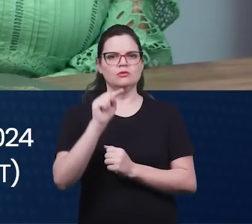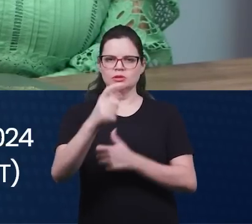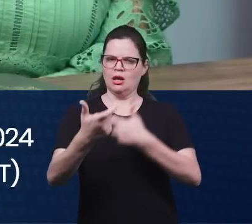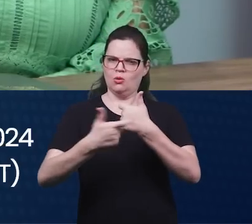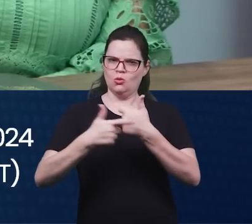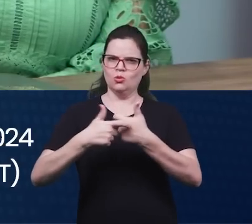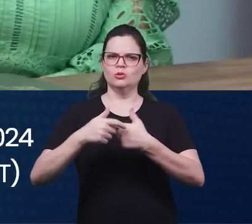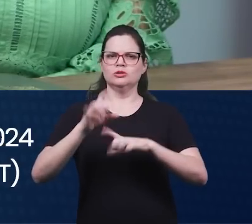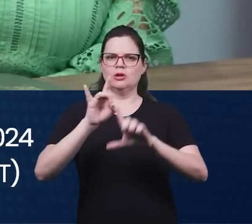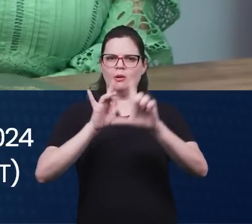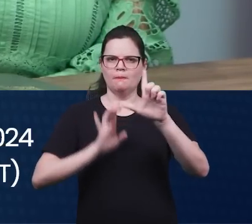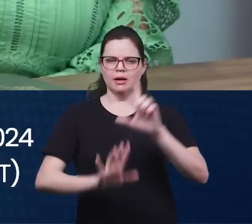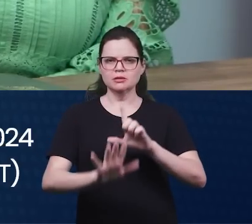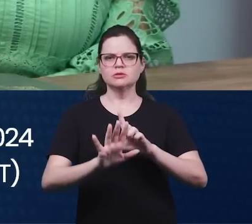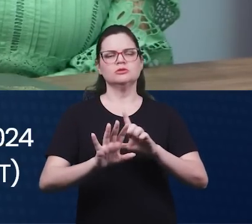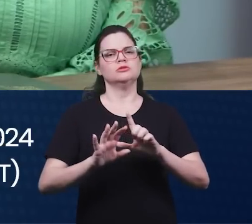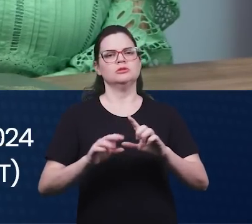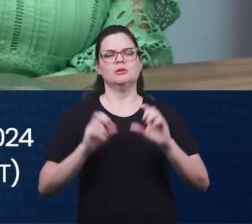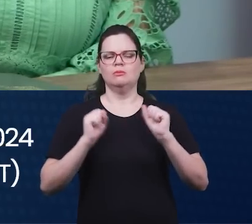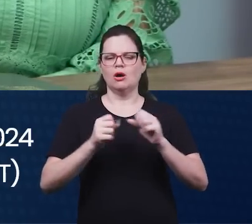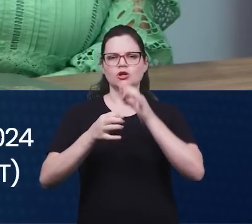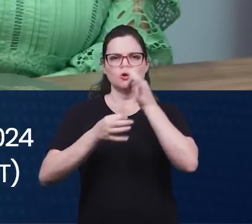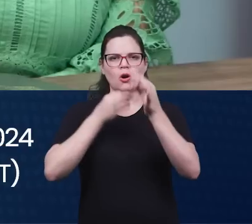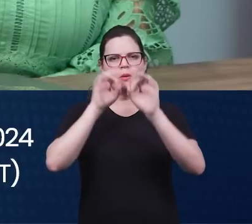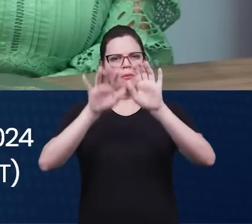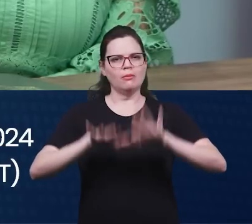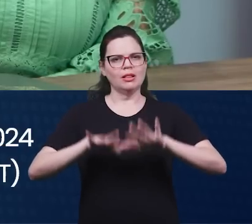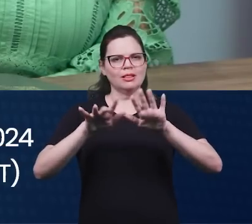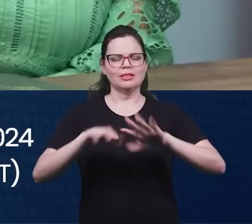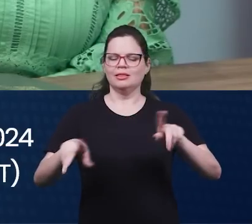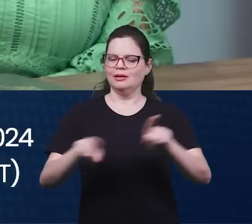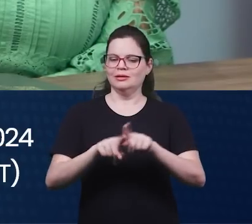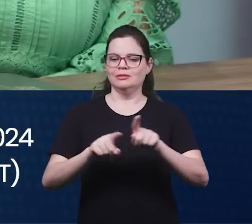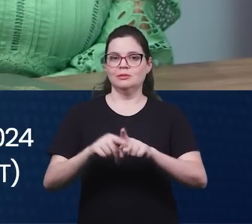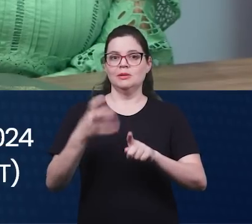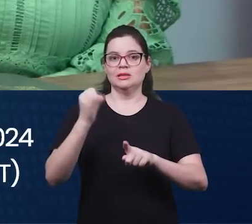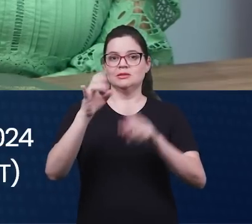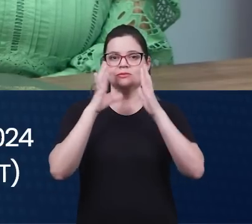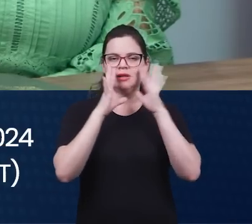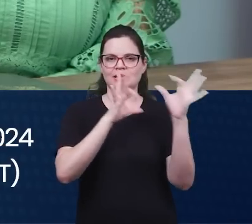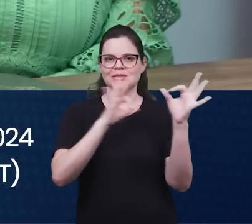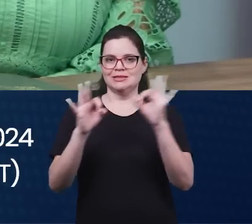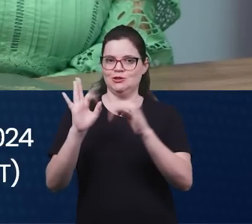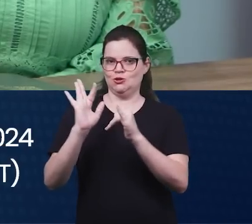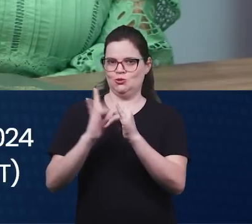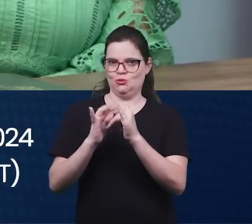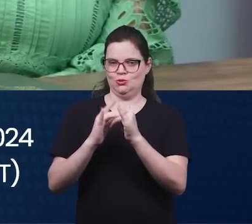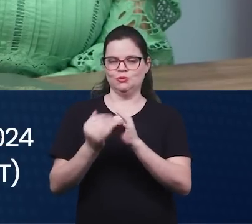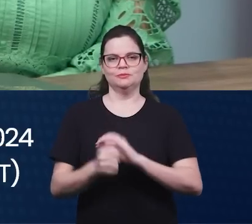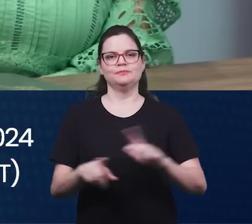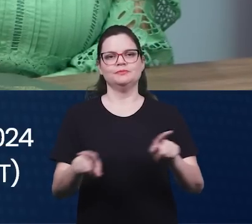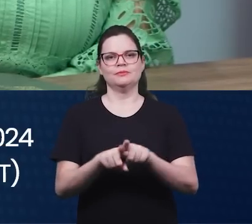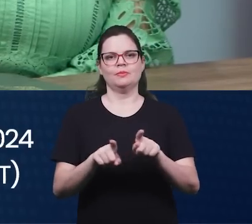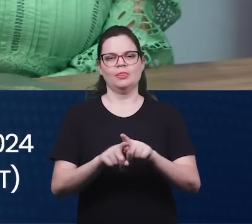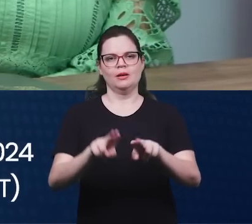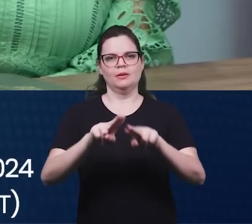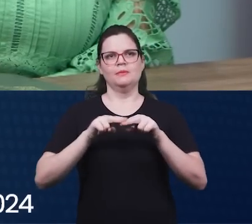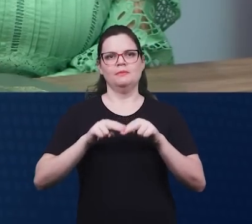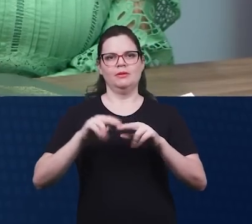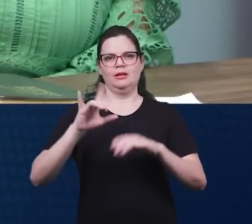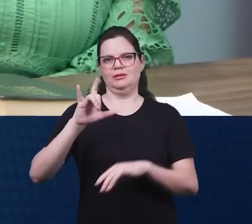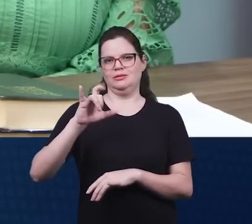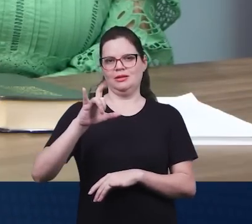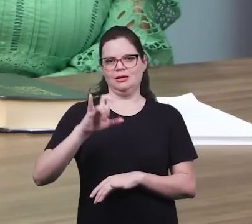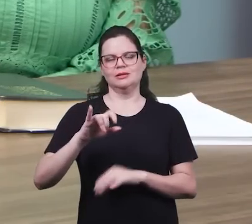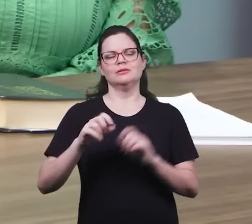curtirem, compartilharem esse episódio, comentar se você nos assiste pelo YouTube e também pelo nosso